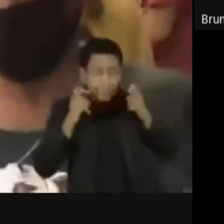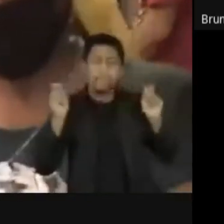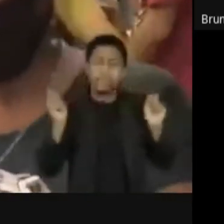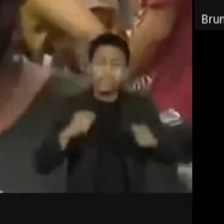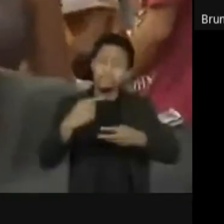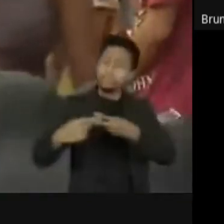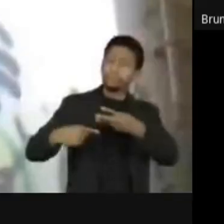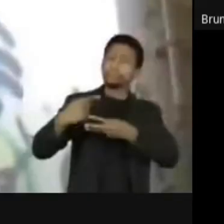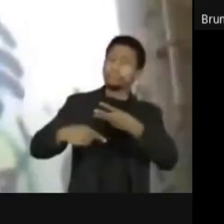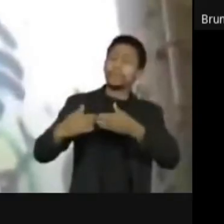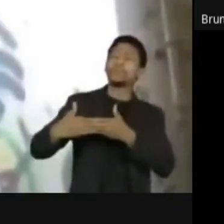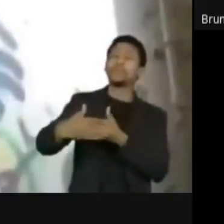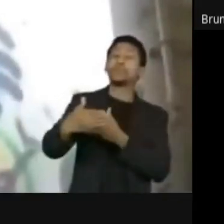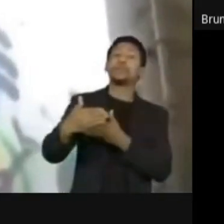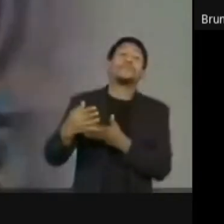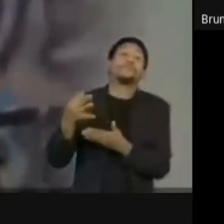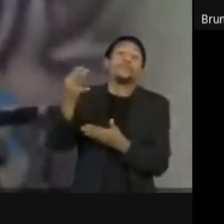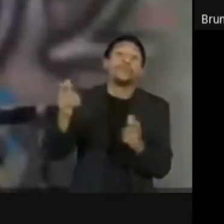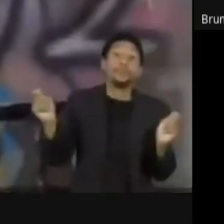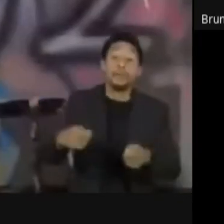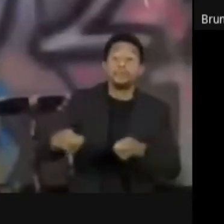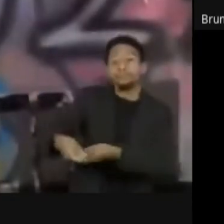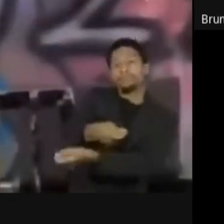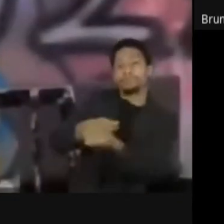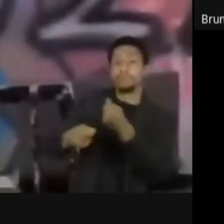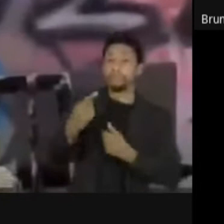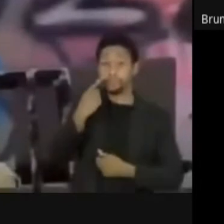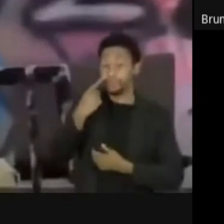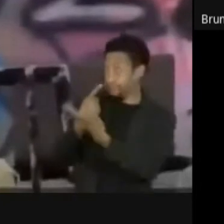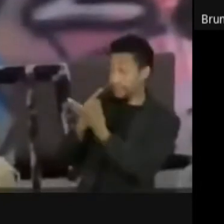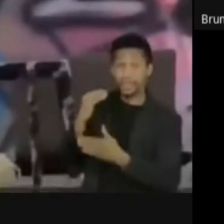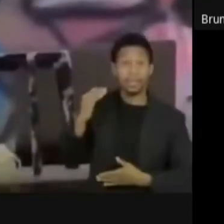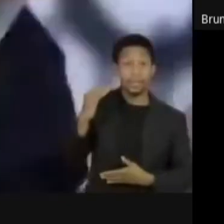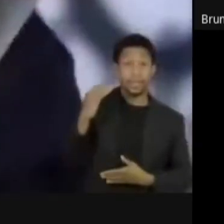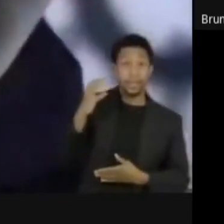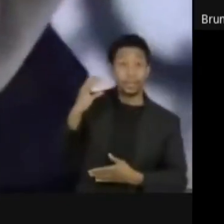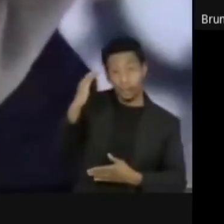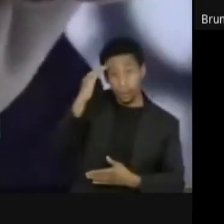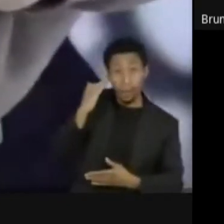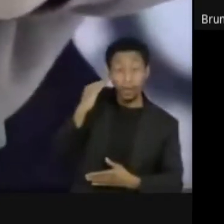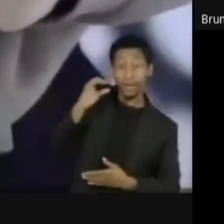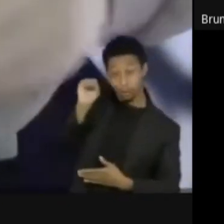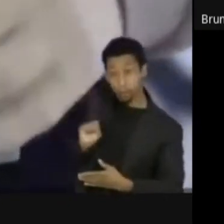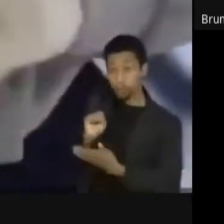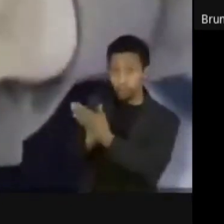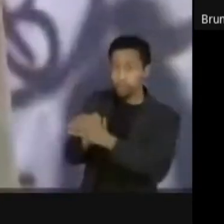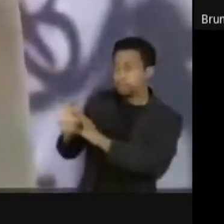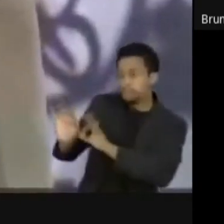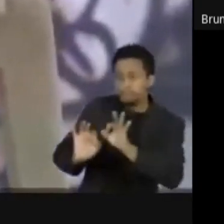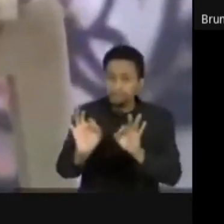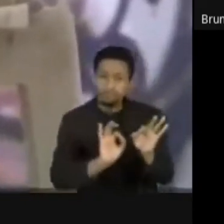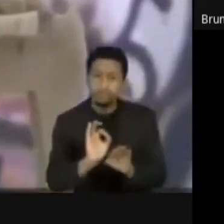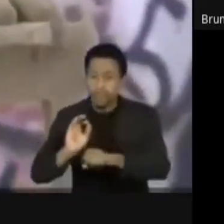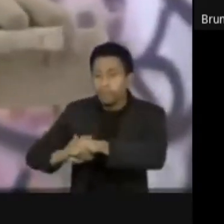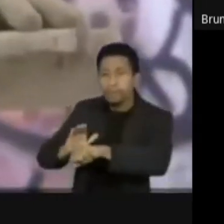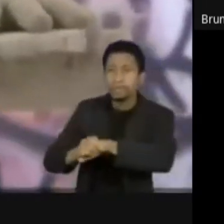oportunidade de negócio no futuro. Na Coreia do Sul, este designer transforma as máscaras em móveis de plástico, uma maneira criativa de diminuir